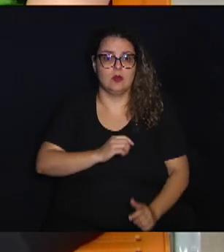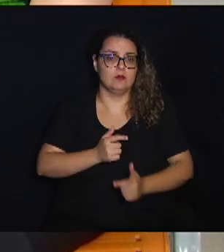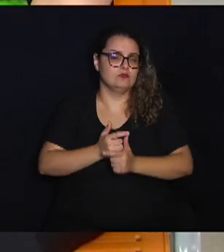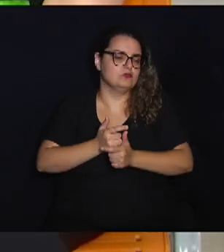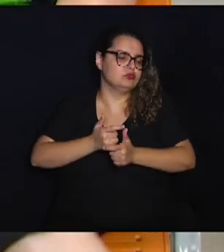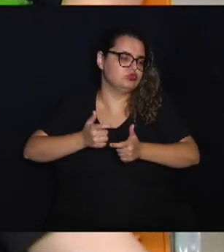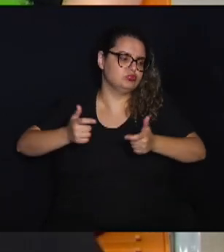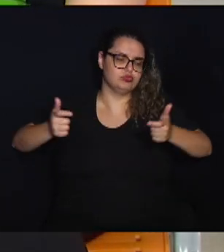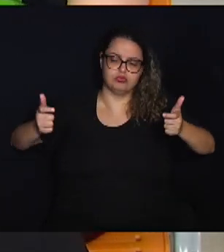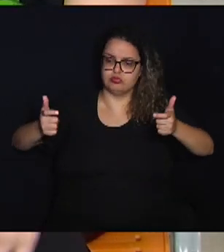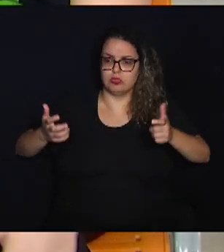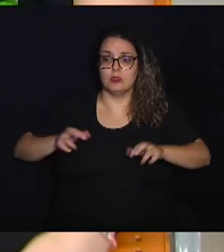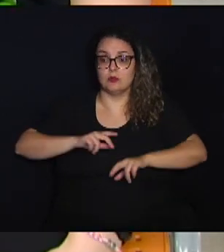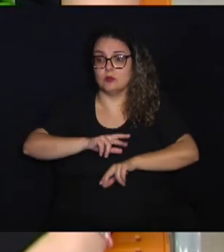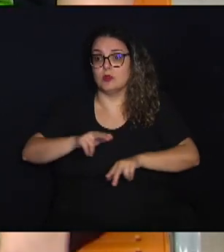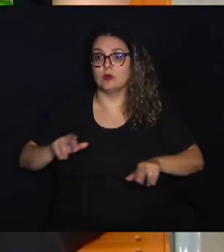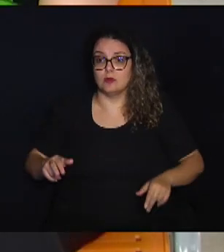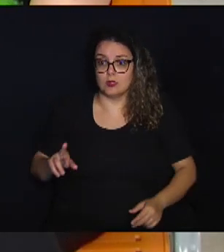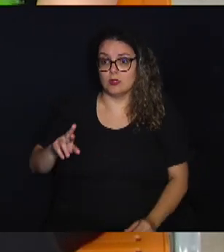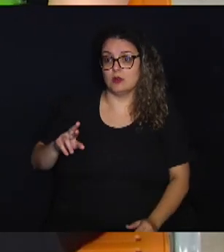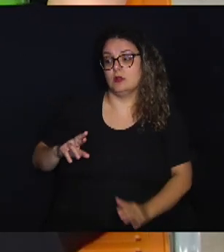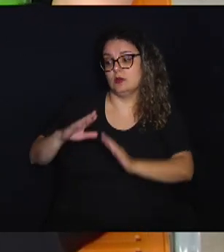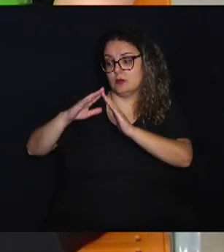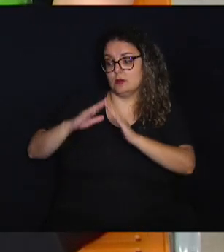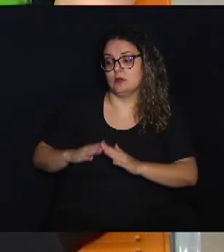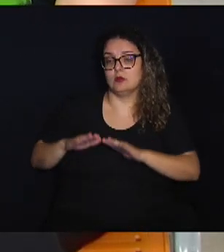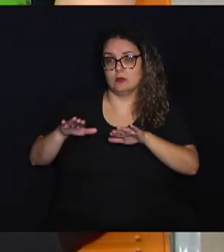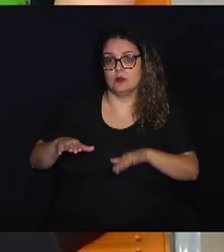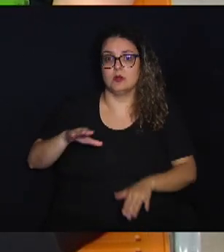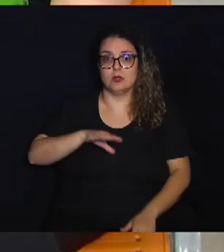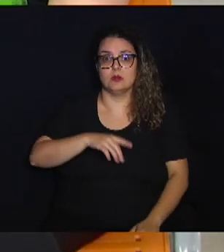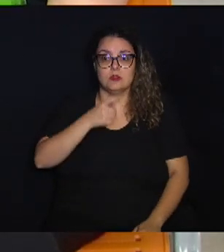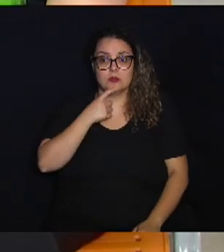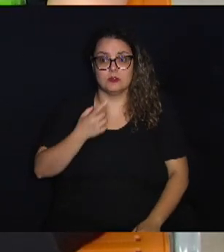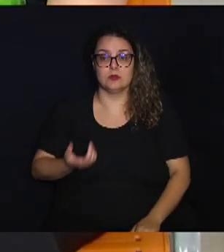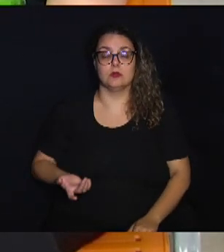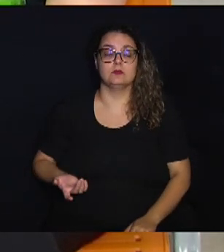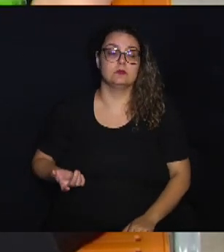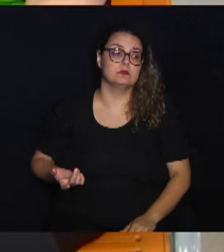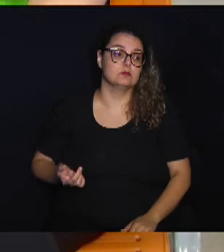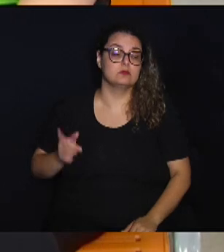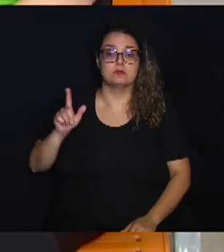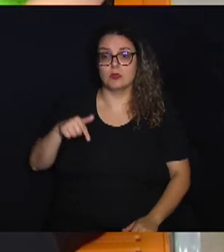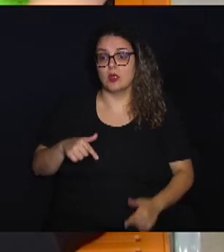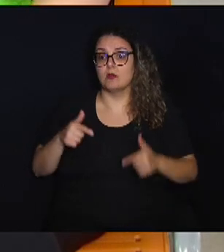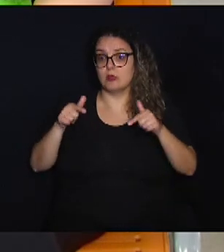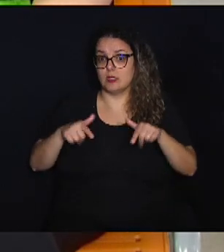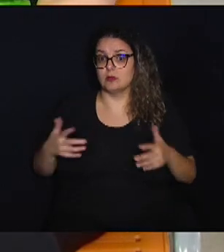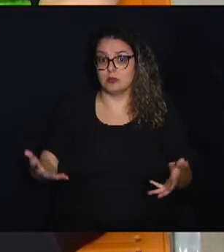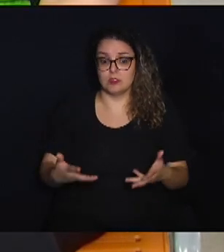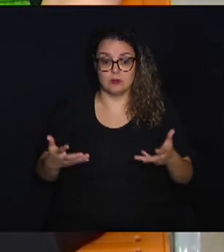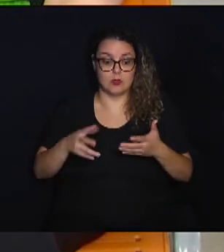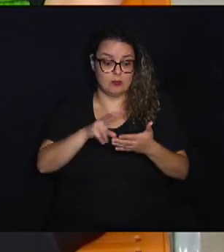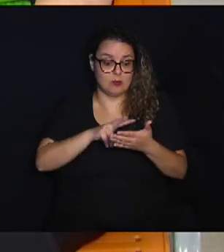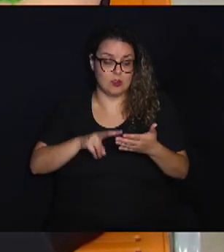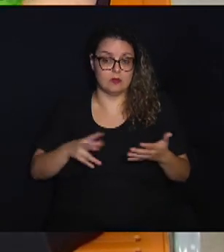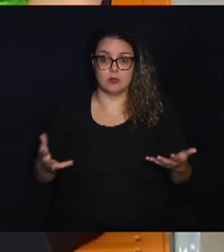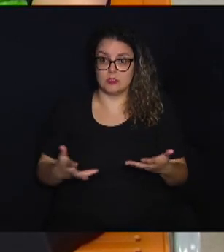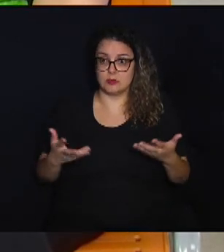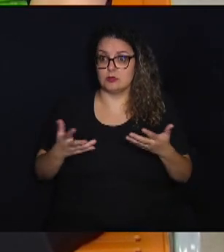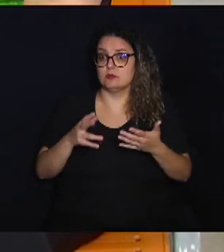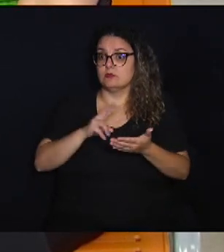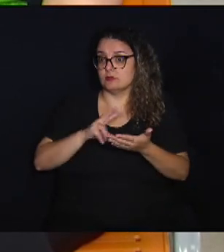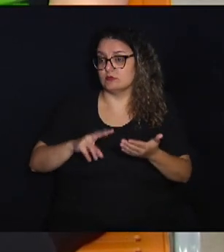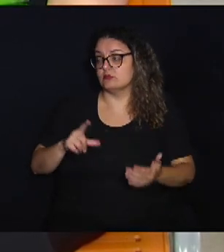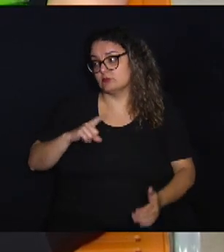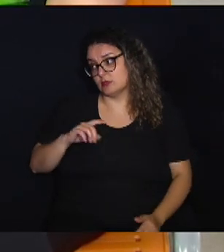disposição de todos os residentes aqui de Campinas, né? Então, são espaços que promovem a leitura, incentivam a leitura e tem